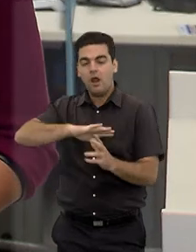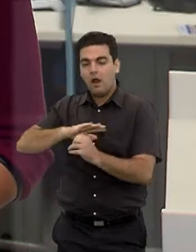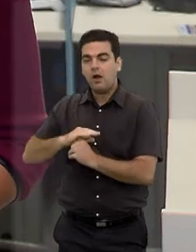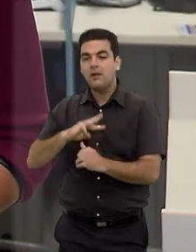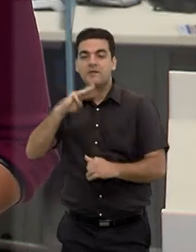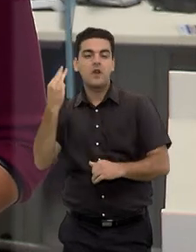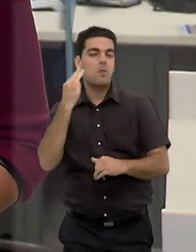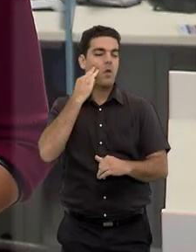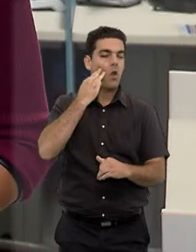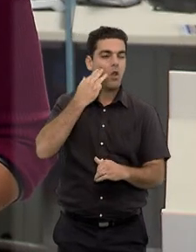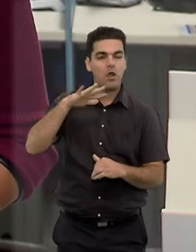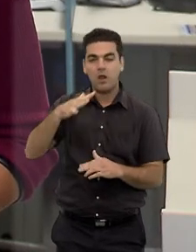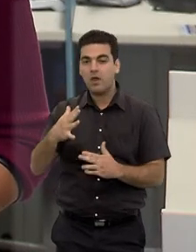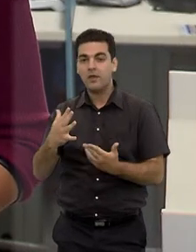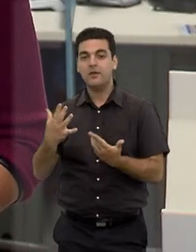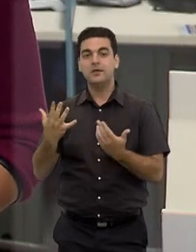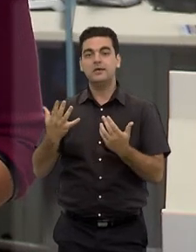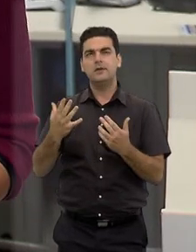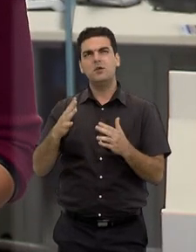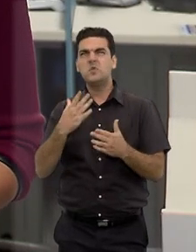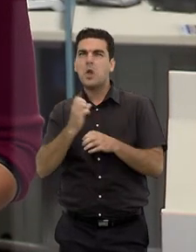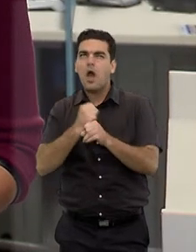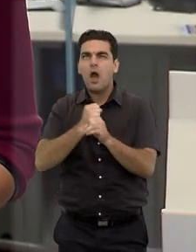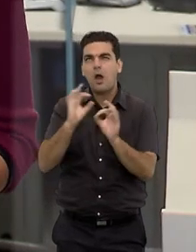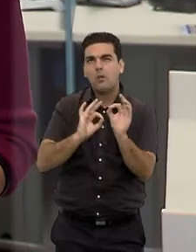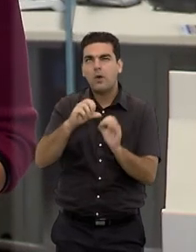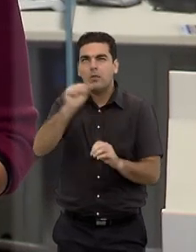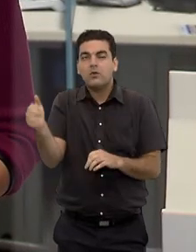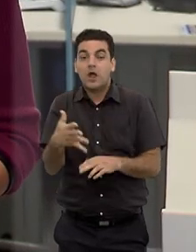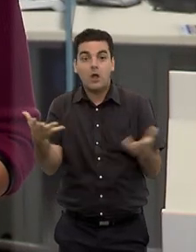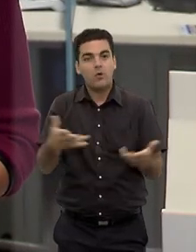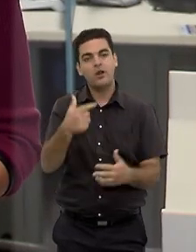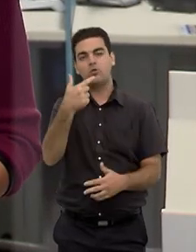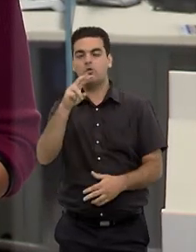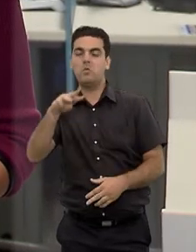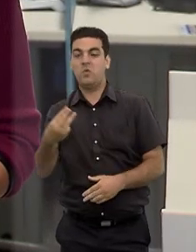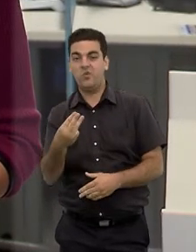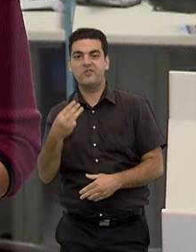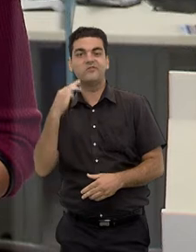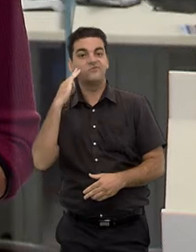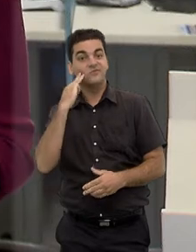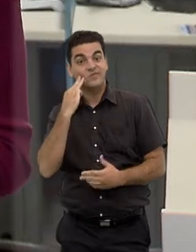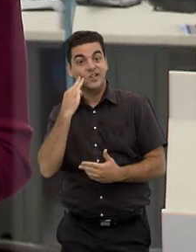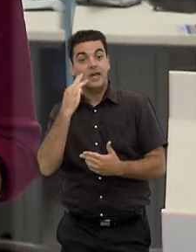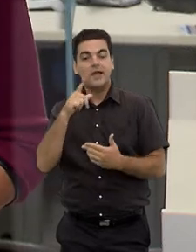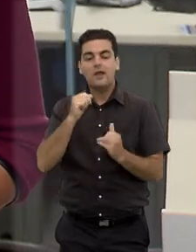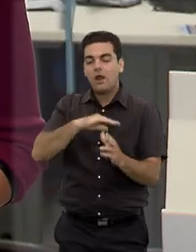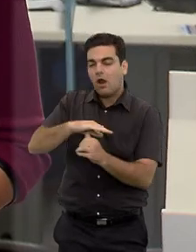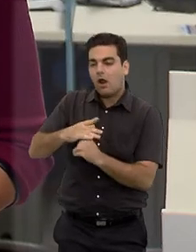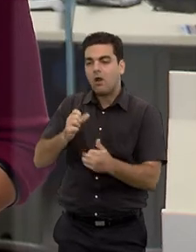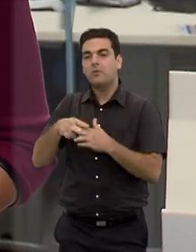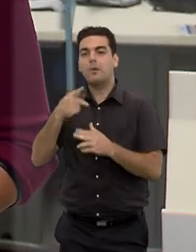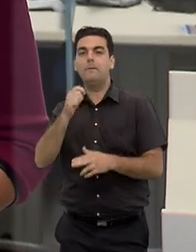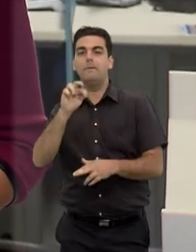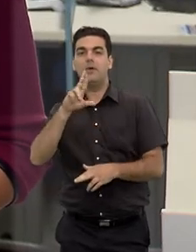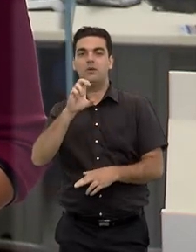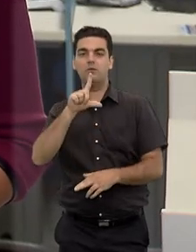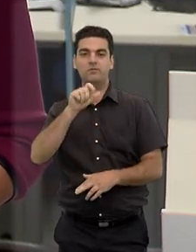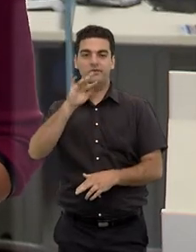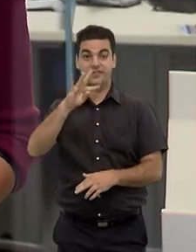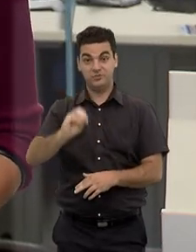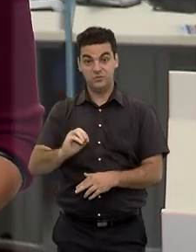pelo desvio de R$ 3,5 milhões, aproximadamente 12 milhões em valores atualizados, e por lavagem de dinheiro e